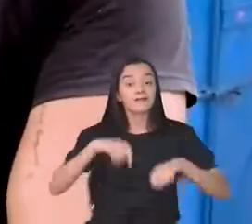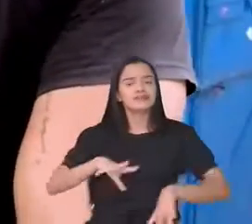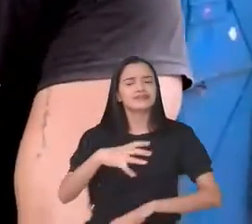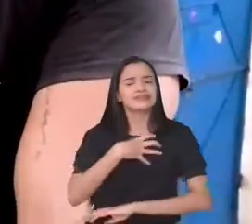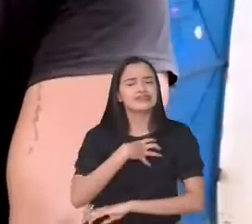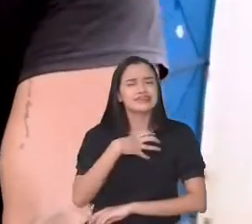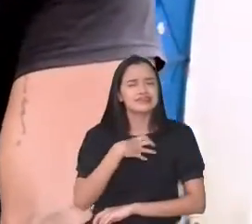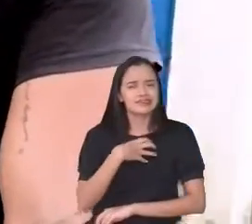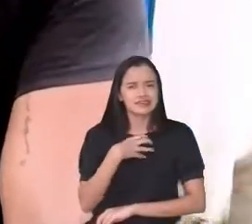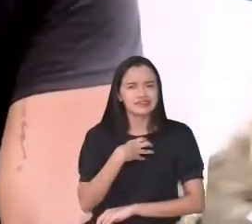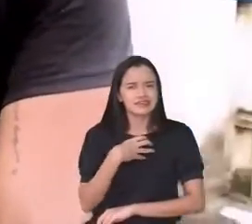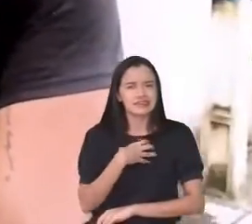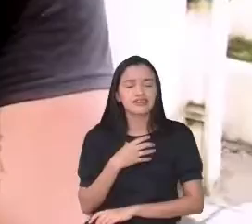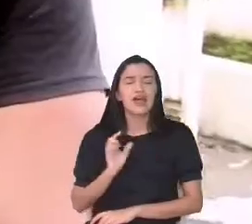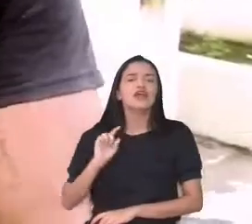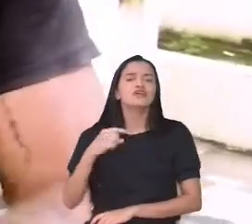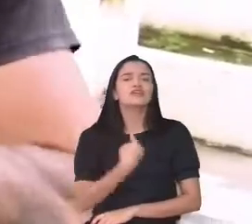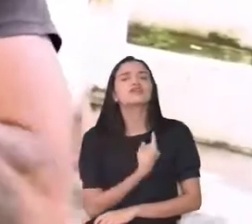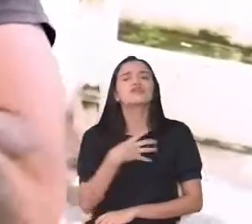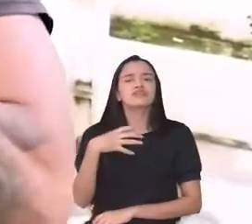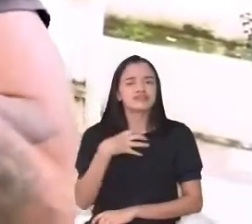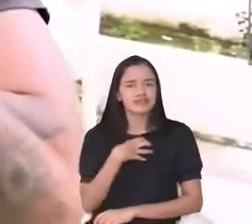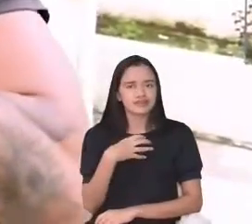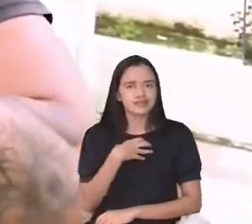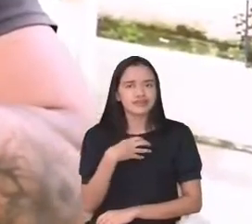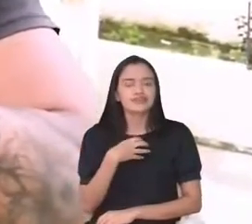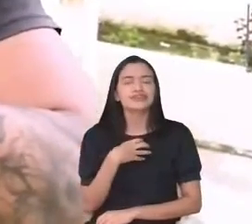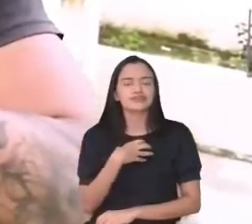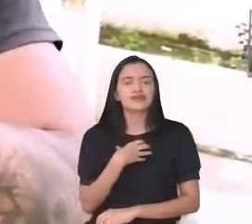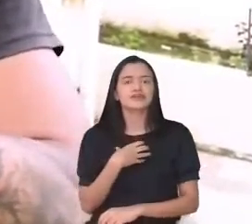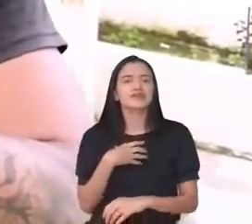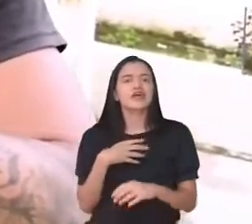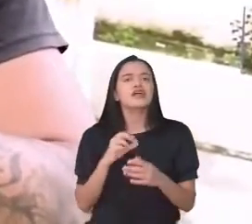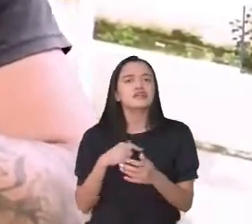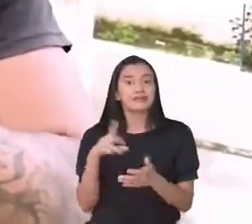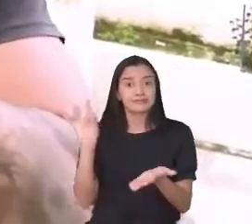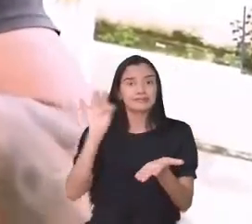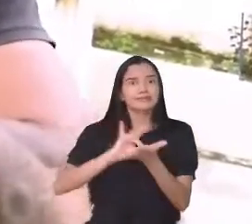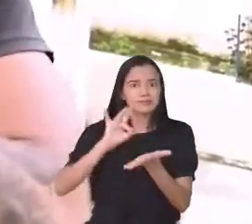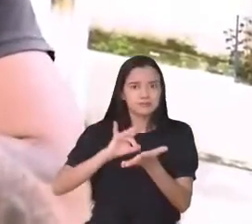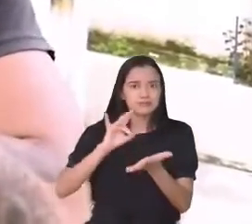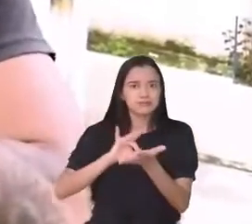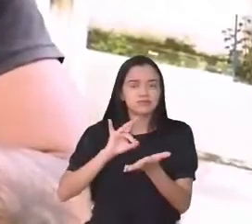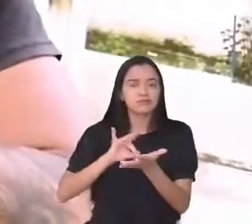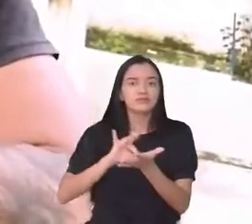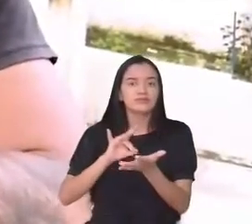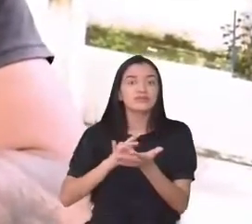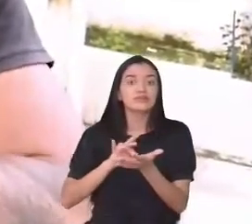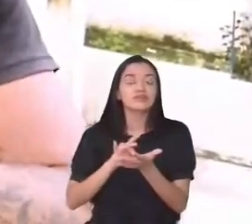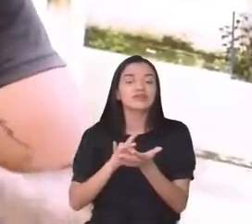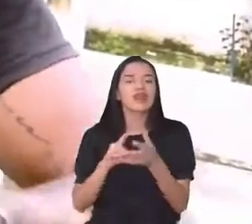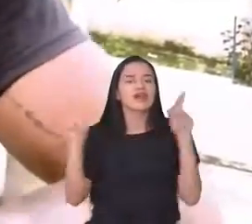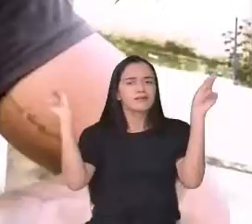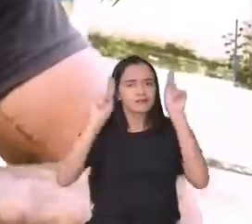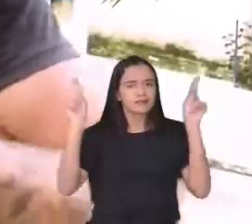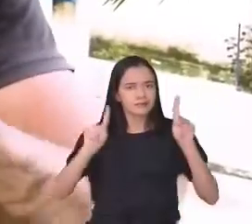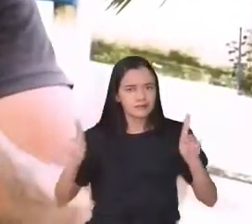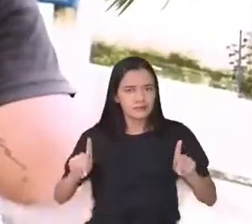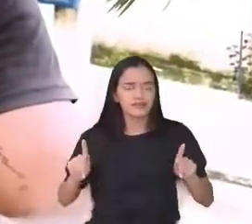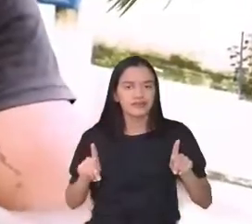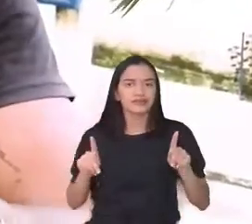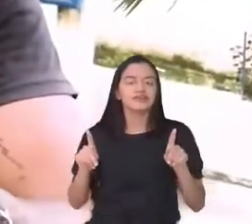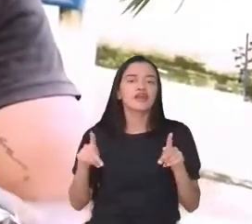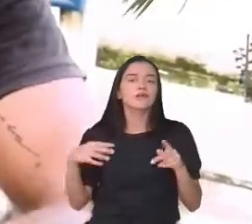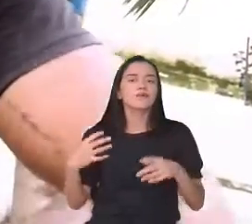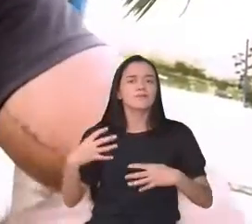sentir. E a gente sente desde os sentidos de fato, né, sentidos vitais, a gente entra para